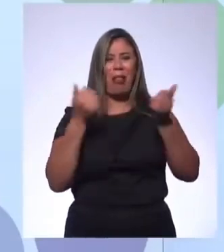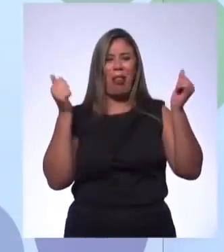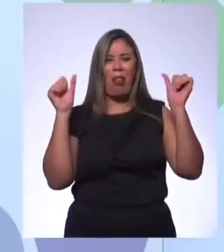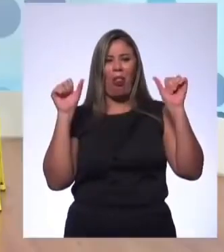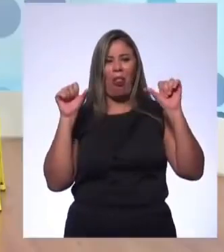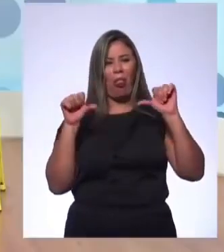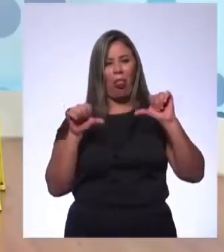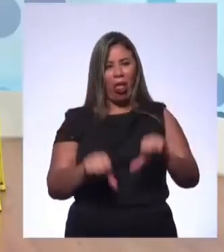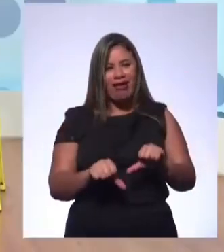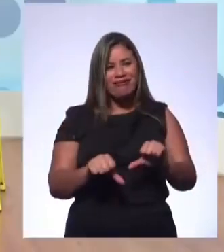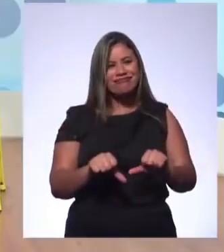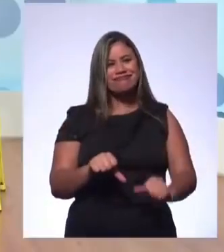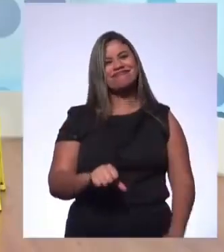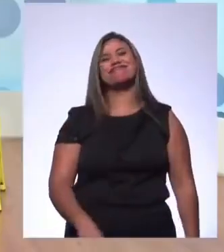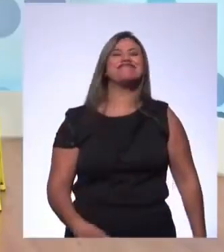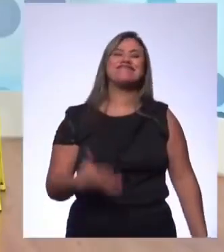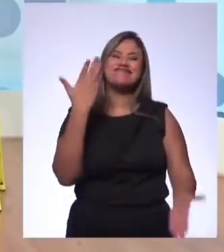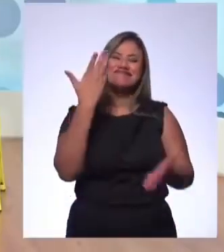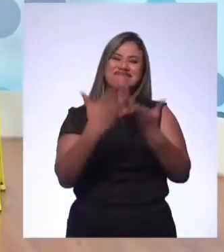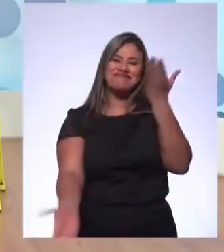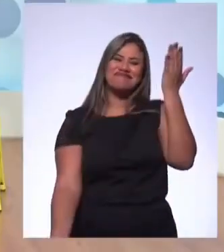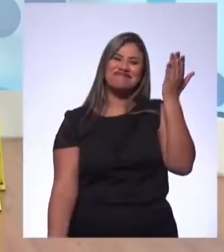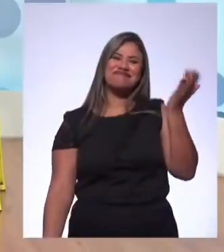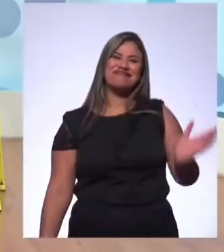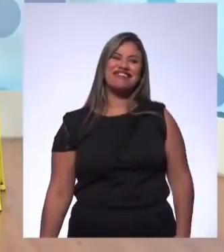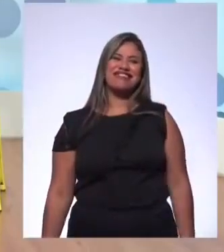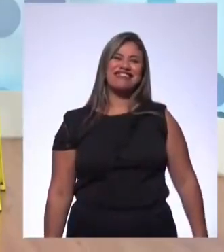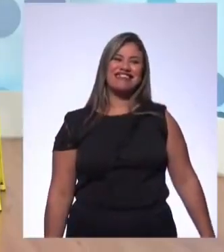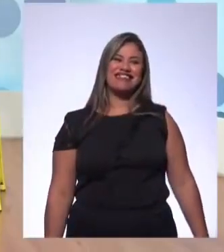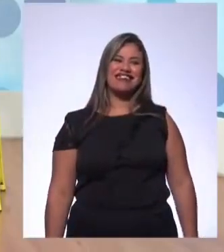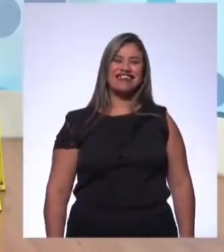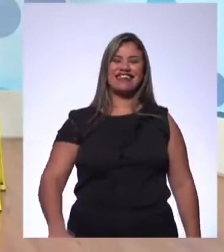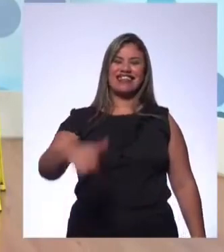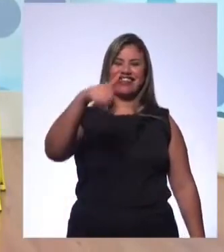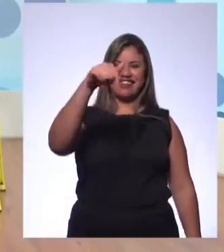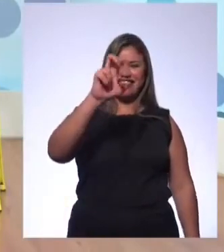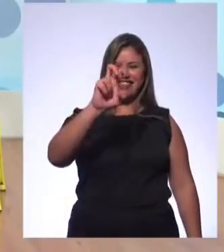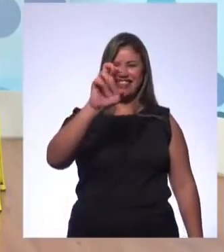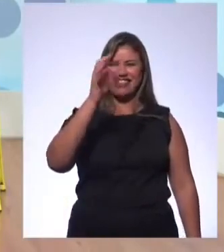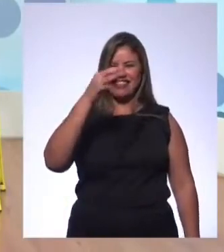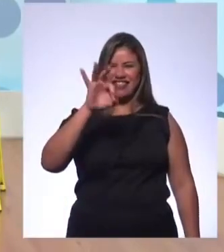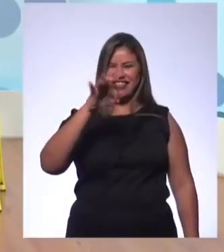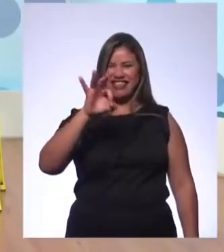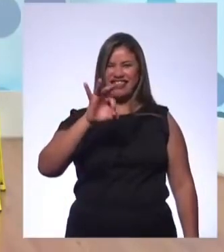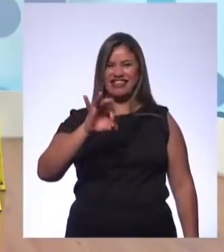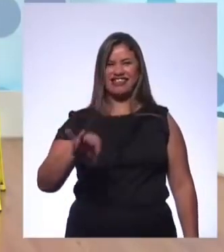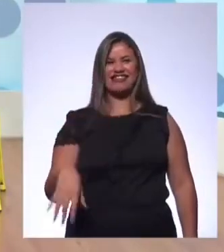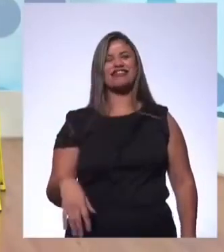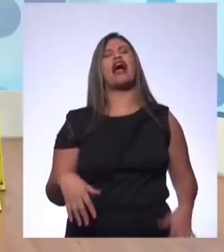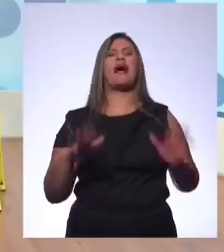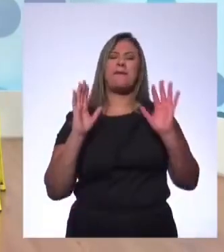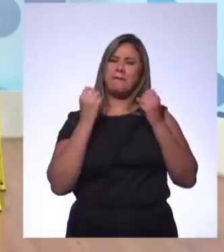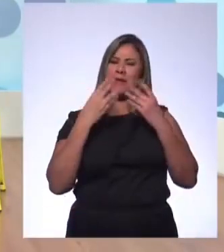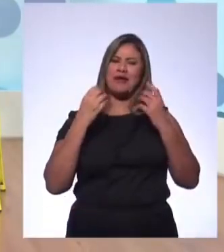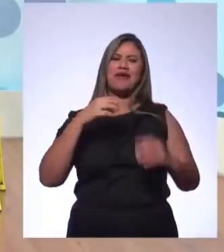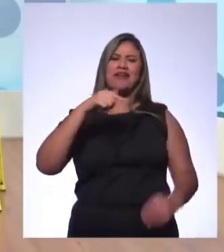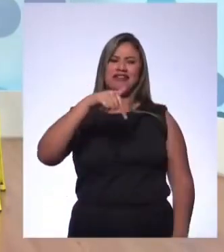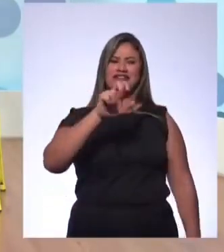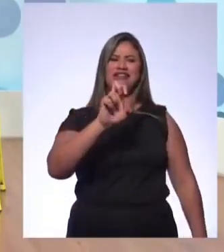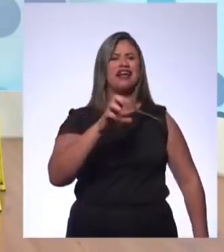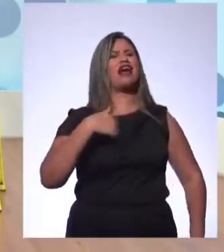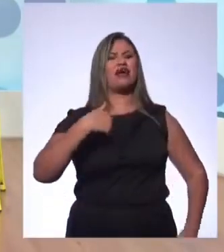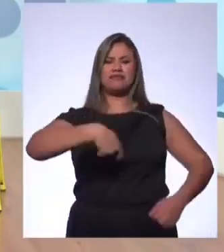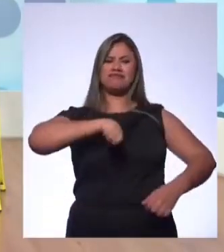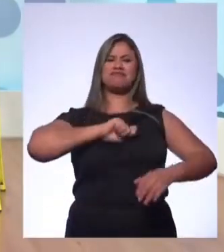Professora. Então, gente, Vamos contaram, às acho que foi minhas. 75 pontos, né? 75 qualquer pontos, coisa professora. Tá bom. Eu 75. sou humilde.